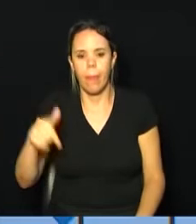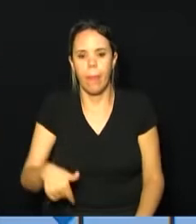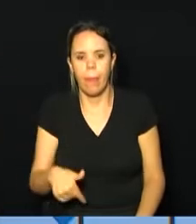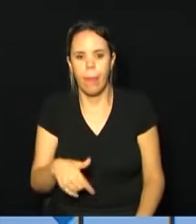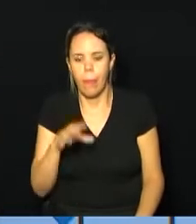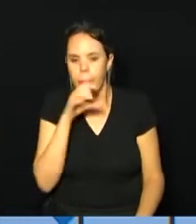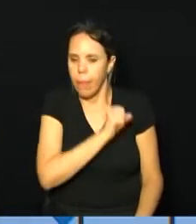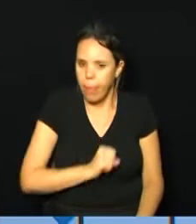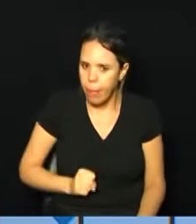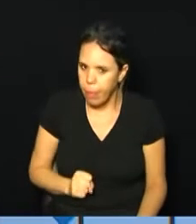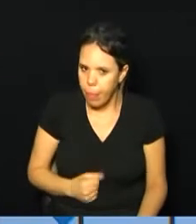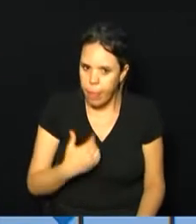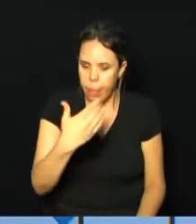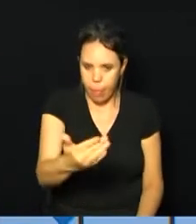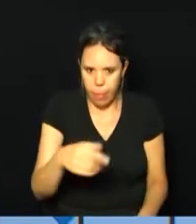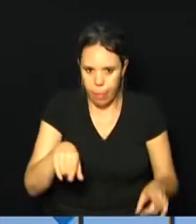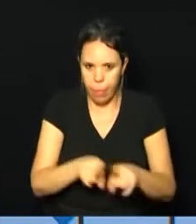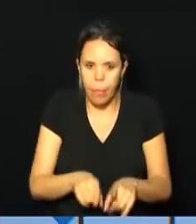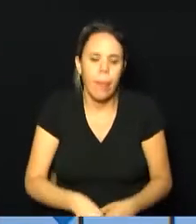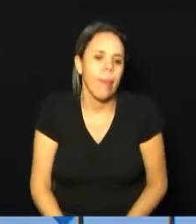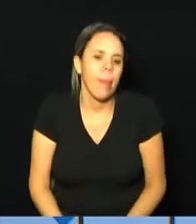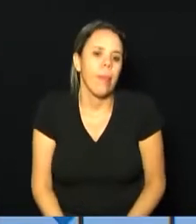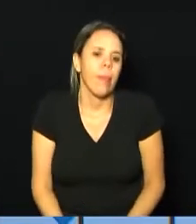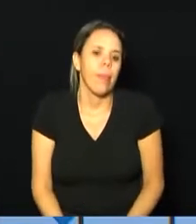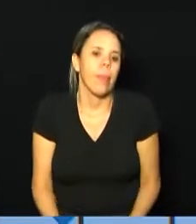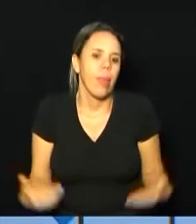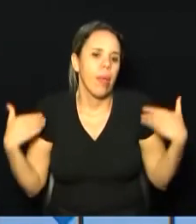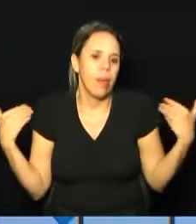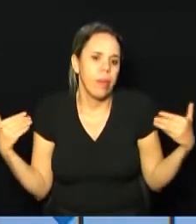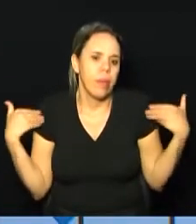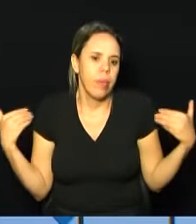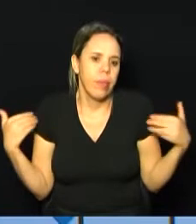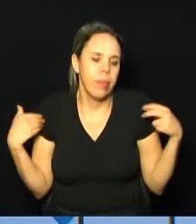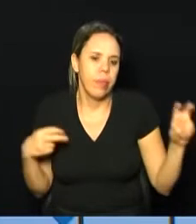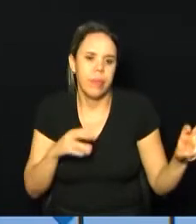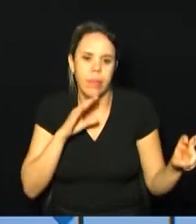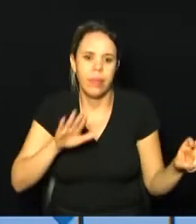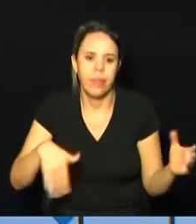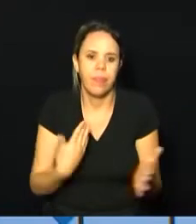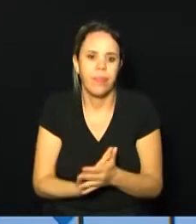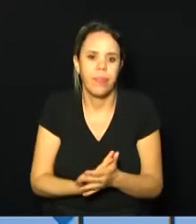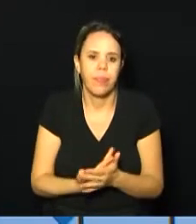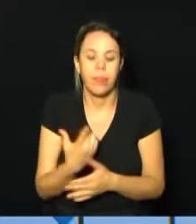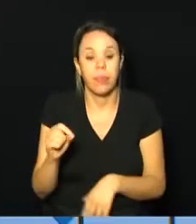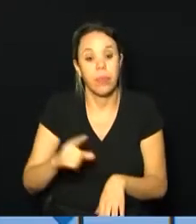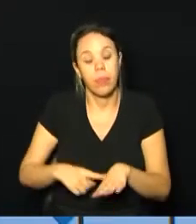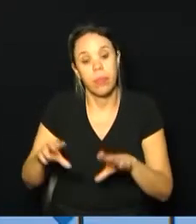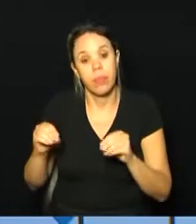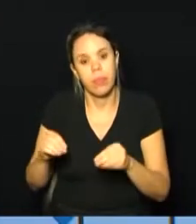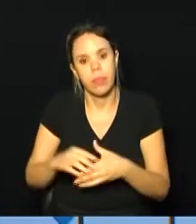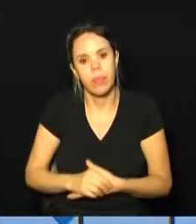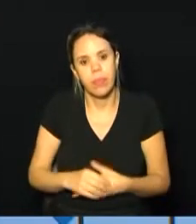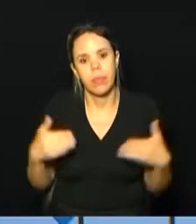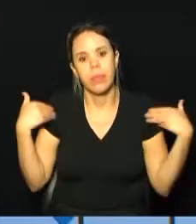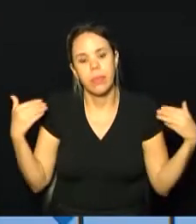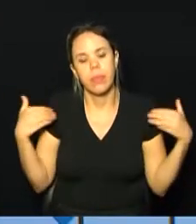neste sábado e no próximo também, olha. É um passeio das 5 da tarde até as 10 da noite. É um passeio